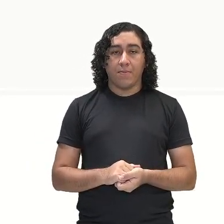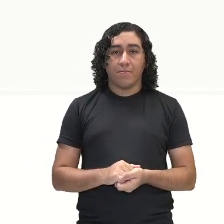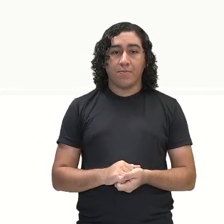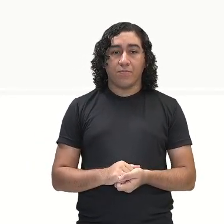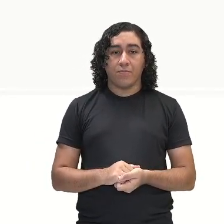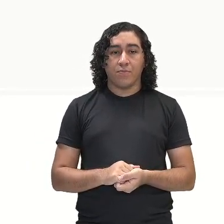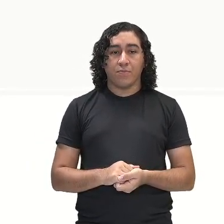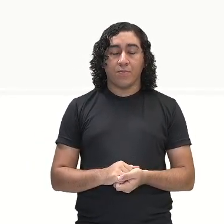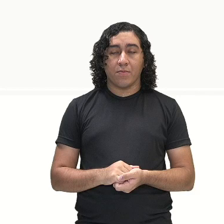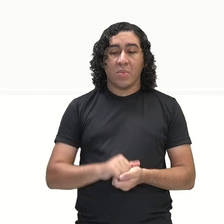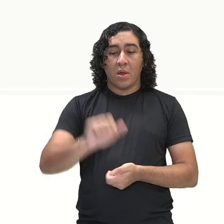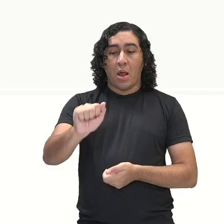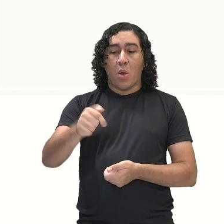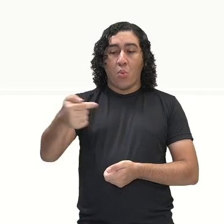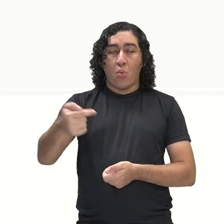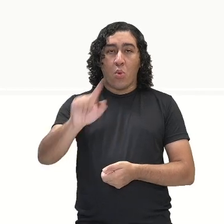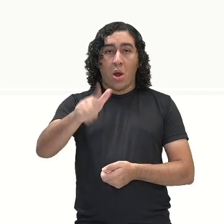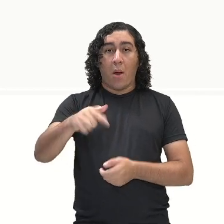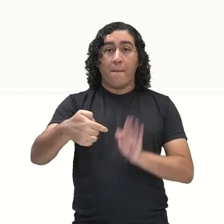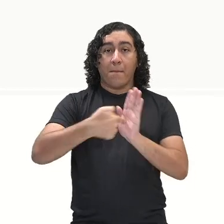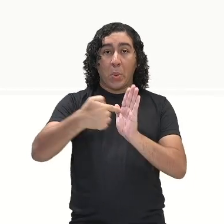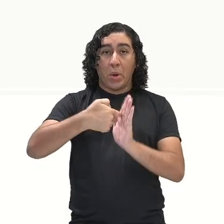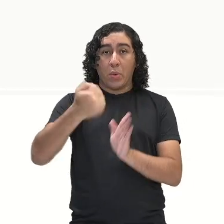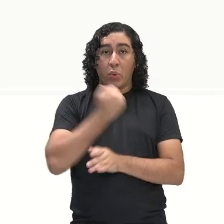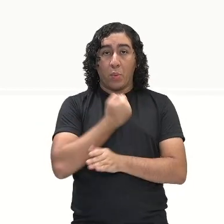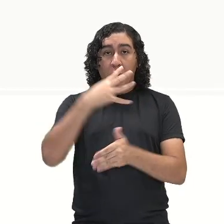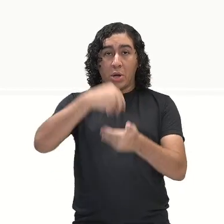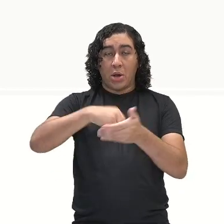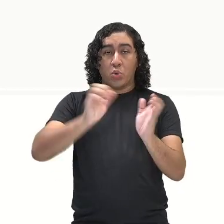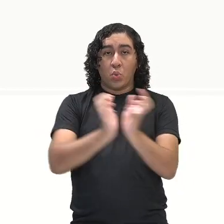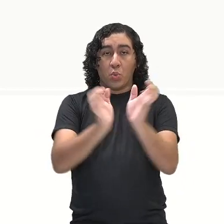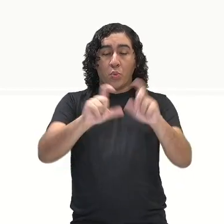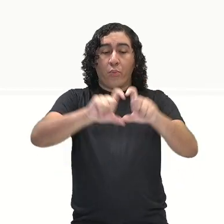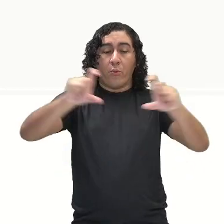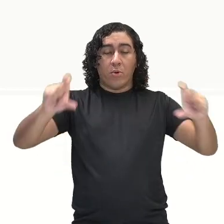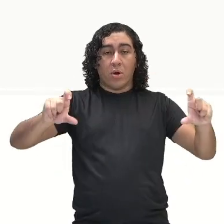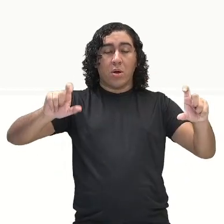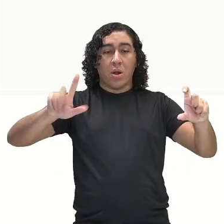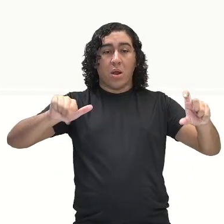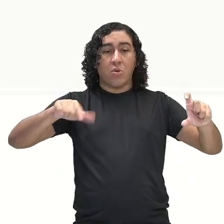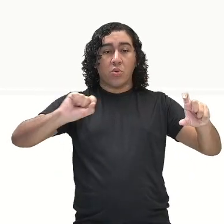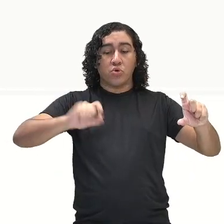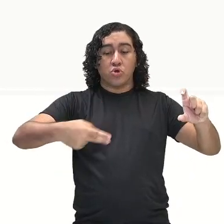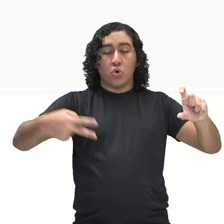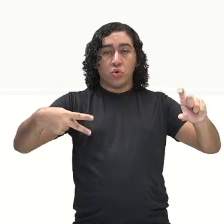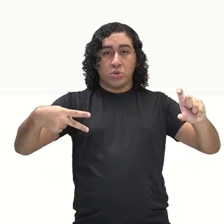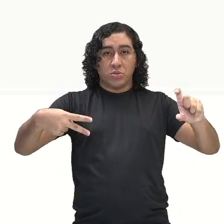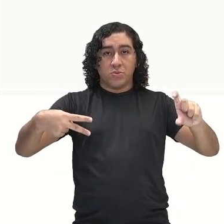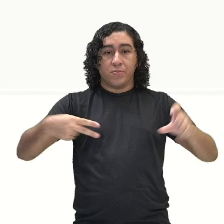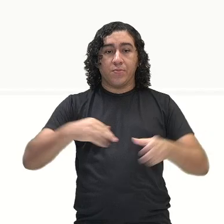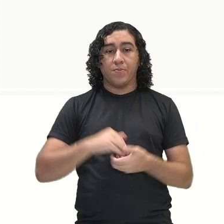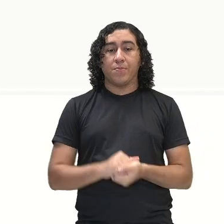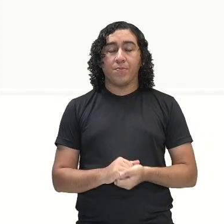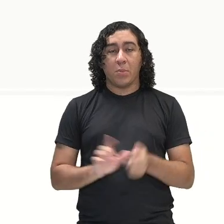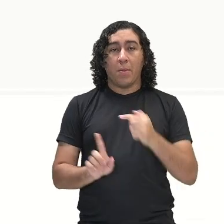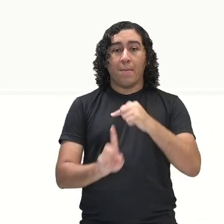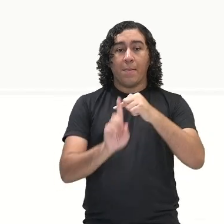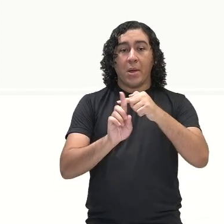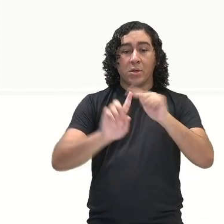A1 é o primeiro termo da minha sequência. Então, o primeiro termo aqui é o 2.